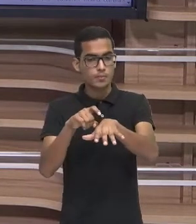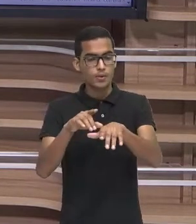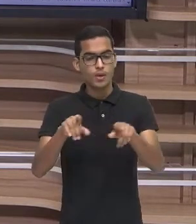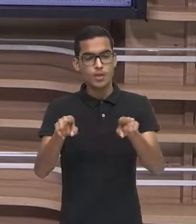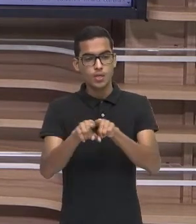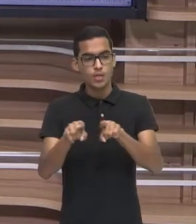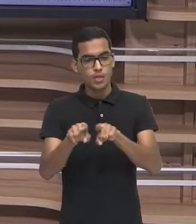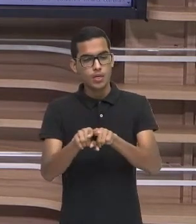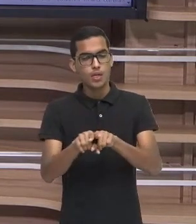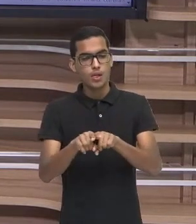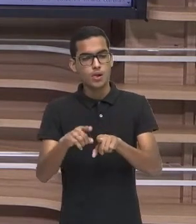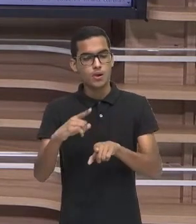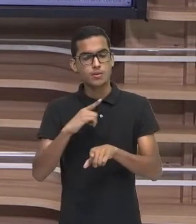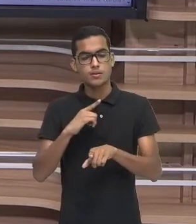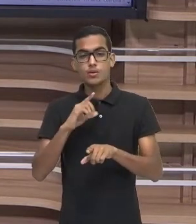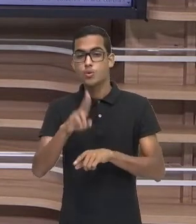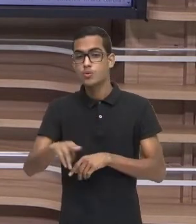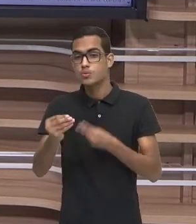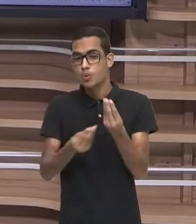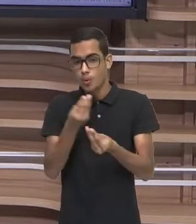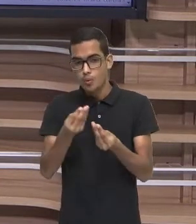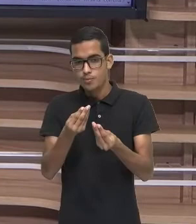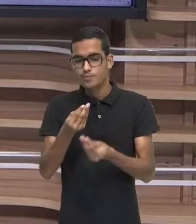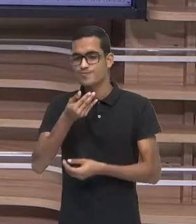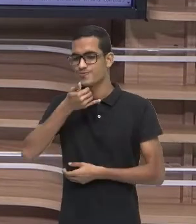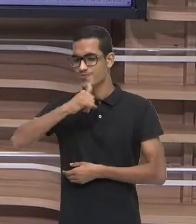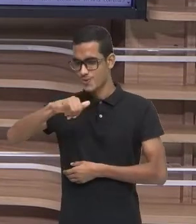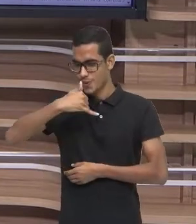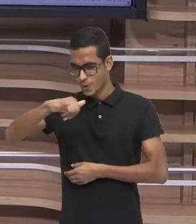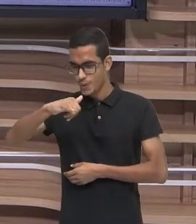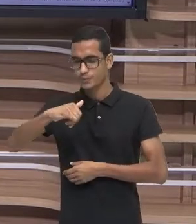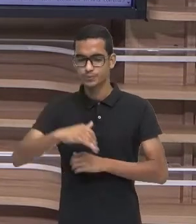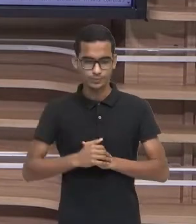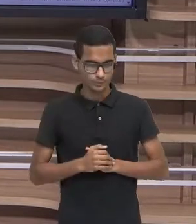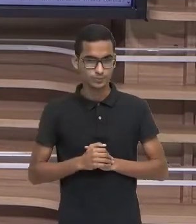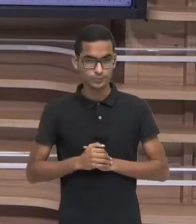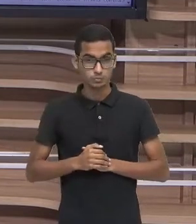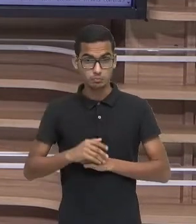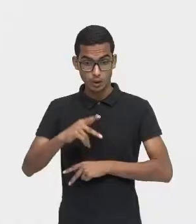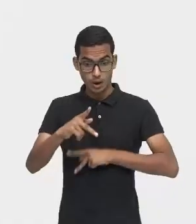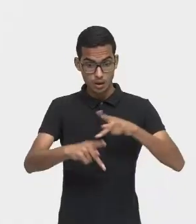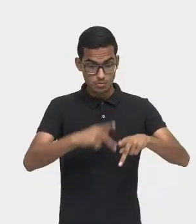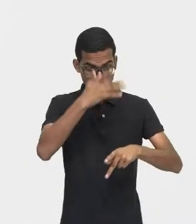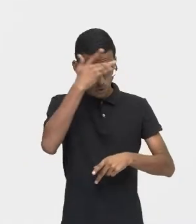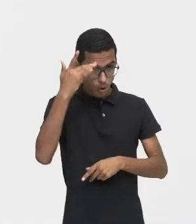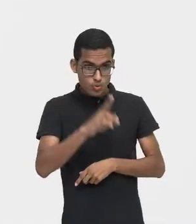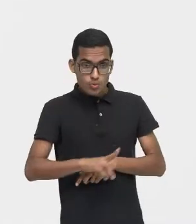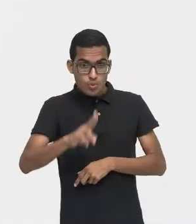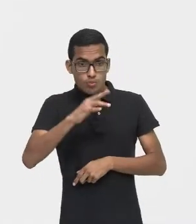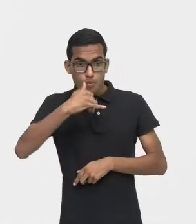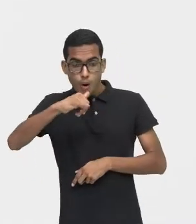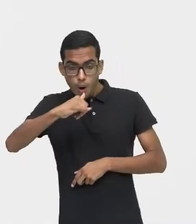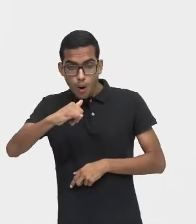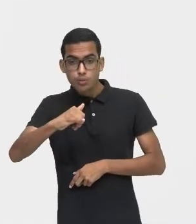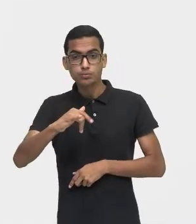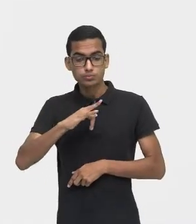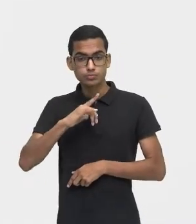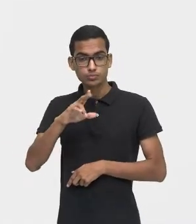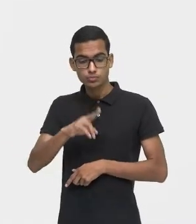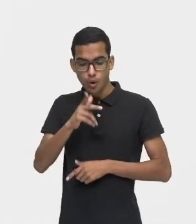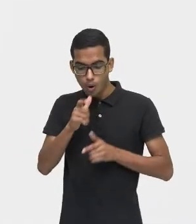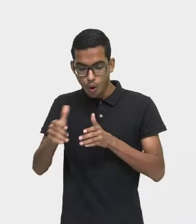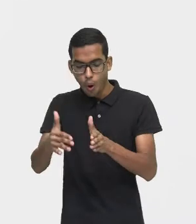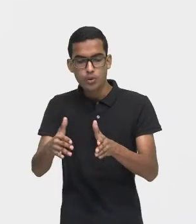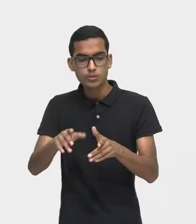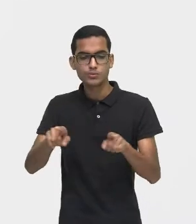a energia, né, a geração de energia elétrica para a população. Então, olha só, o uso dos rios